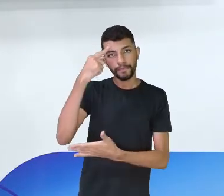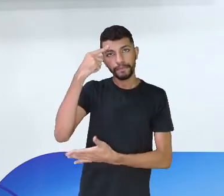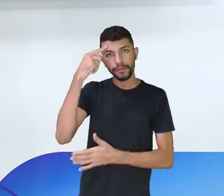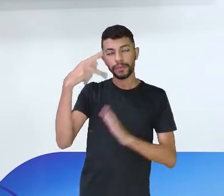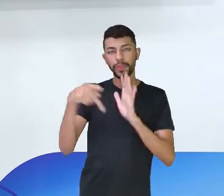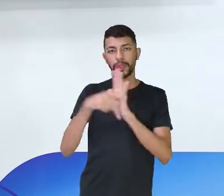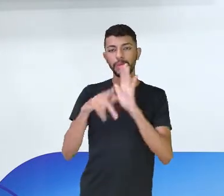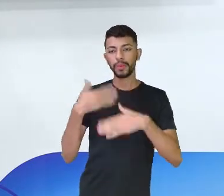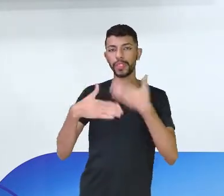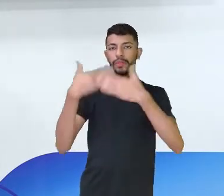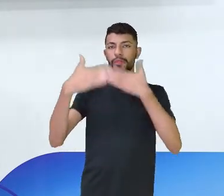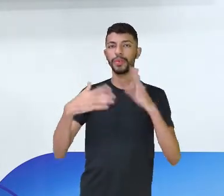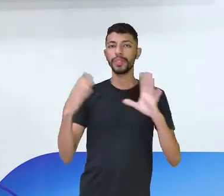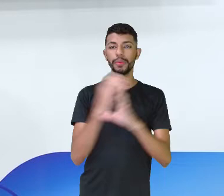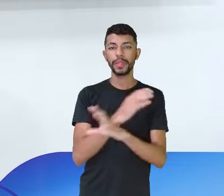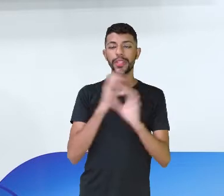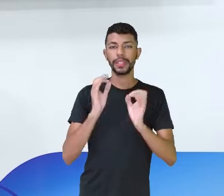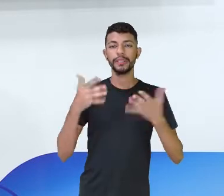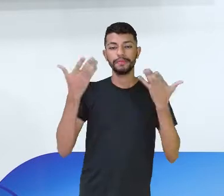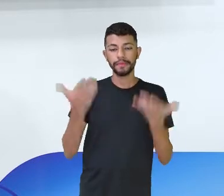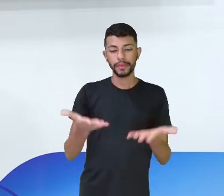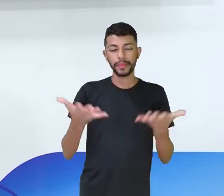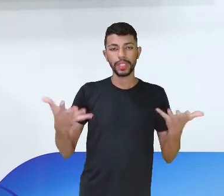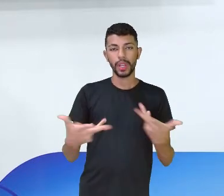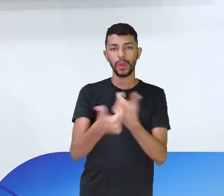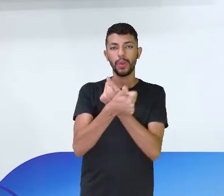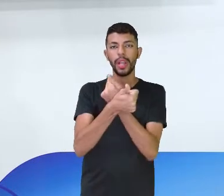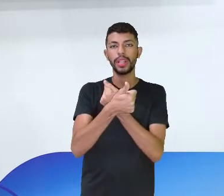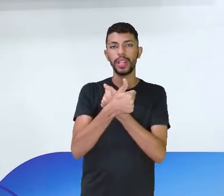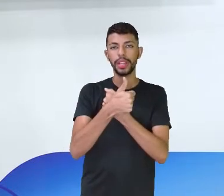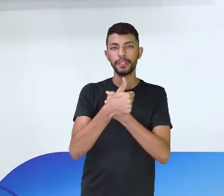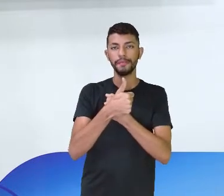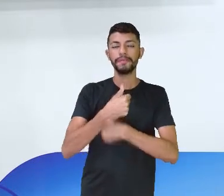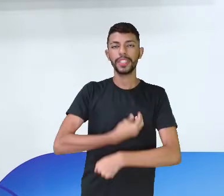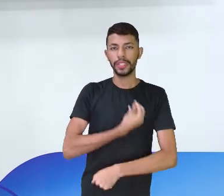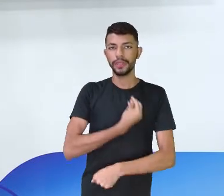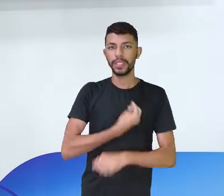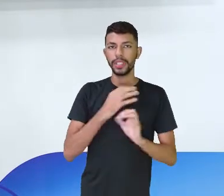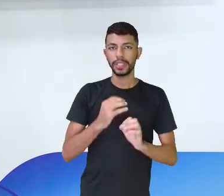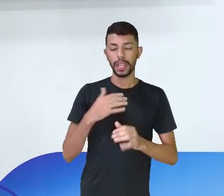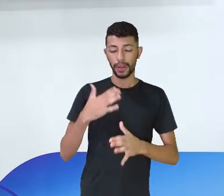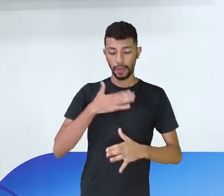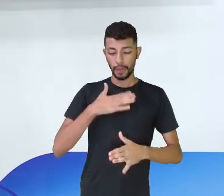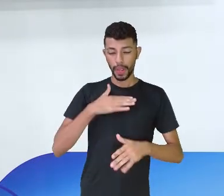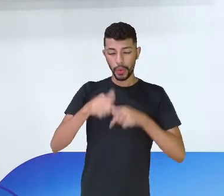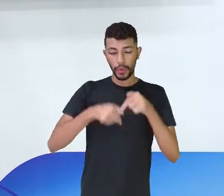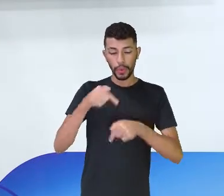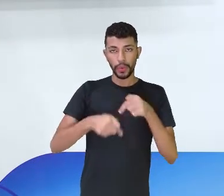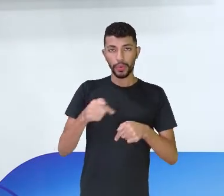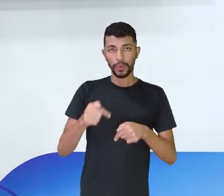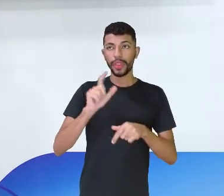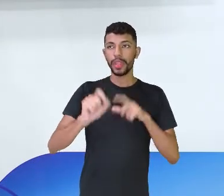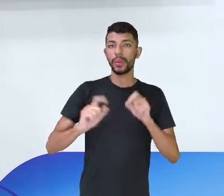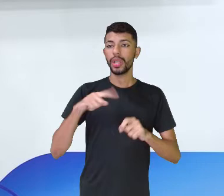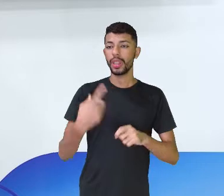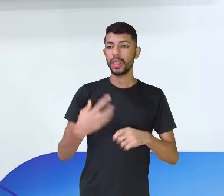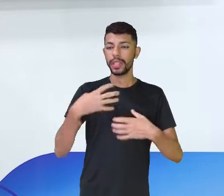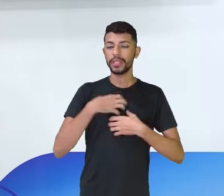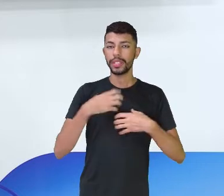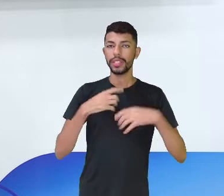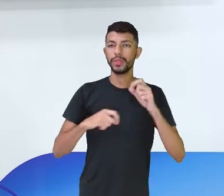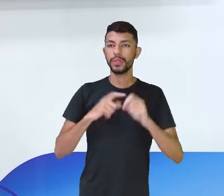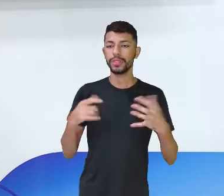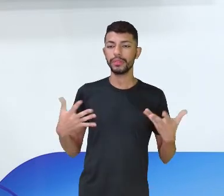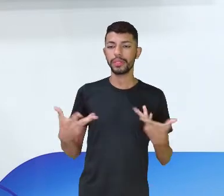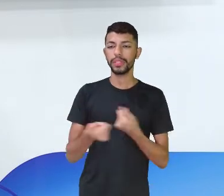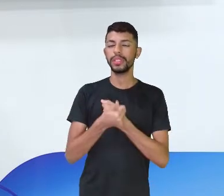desenvolvimento integral, isso é pensar em qualidade de vida. O meu funcionamento faz com que eu sinta qualidade de vida, eu me